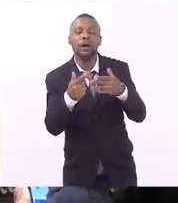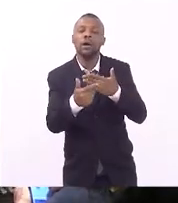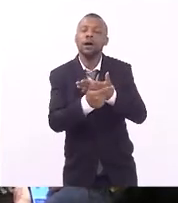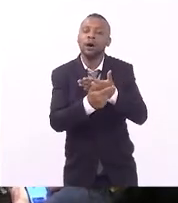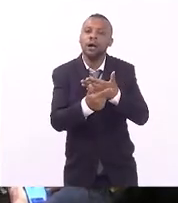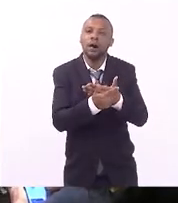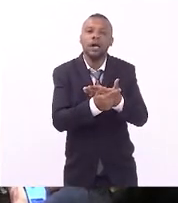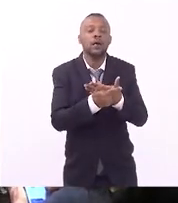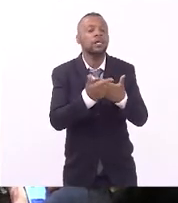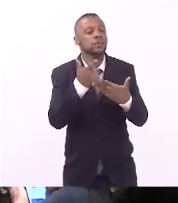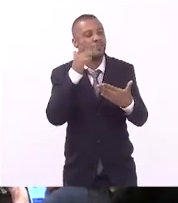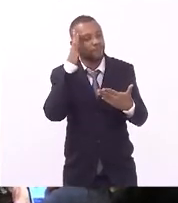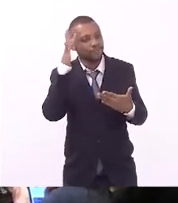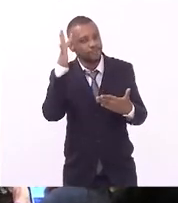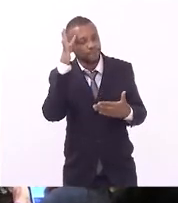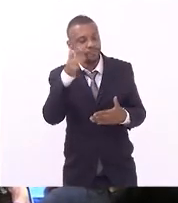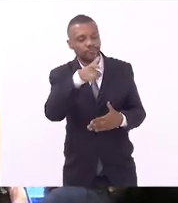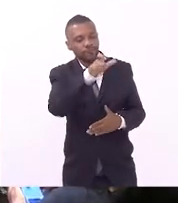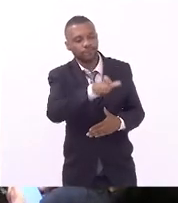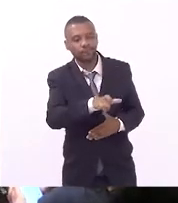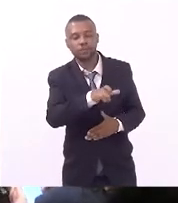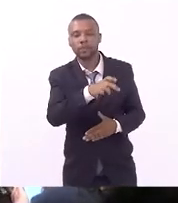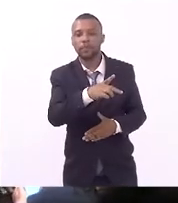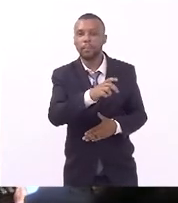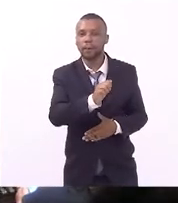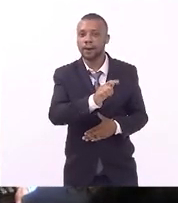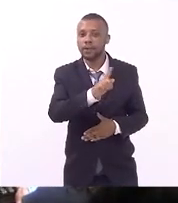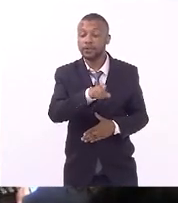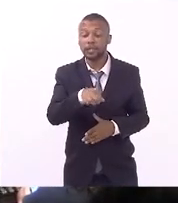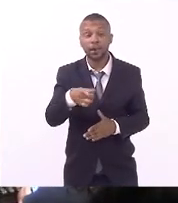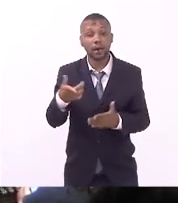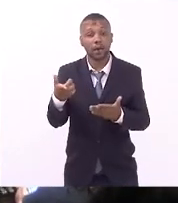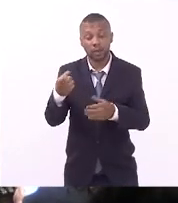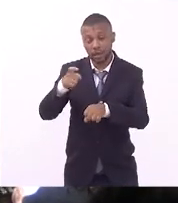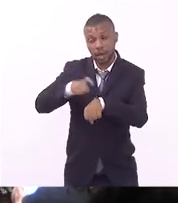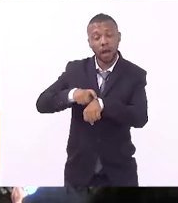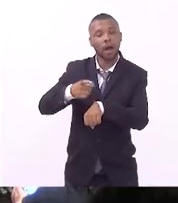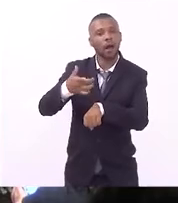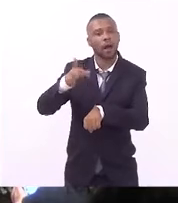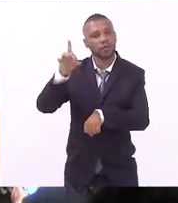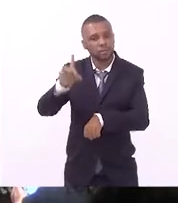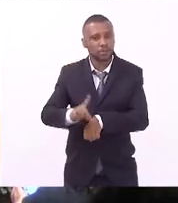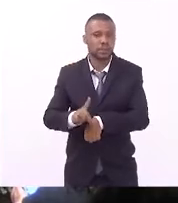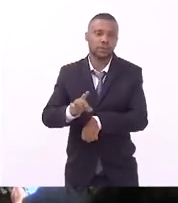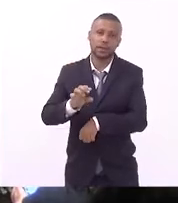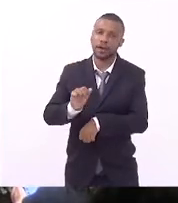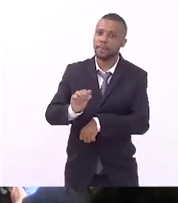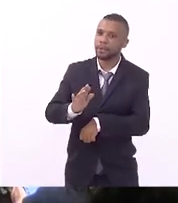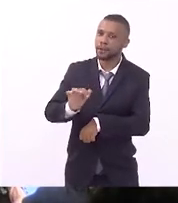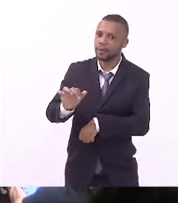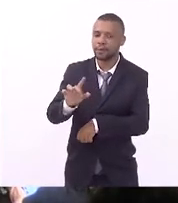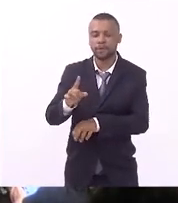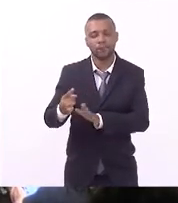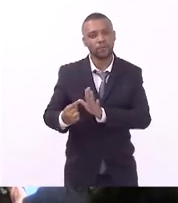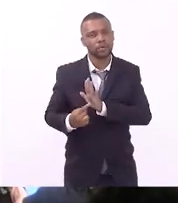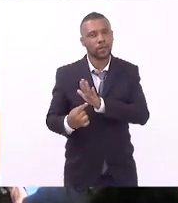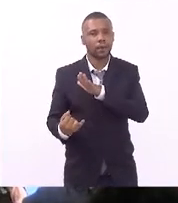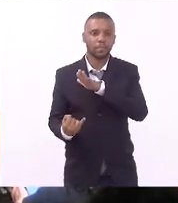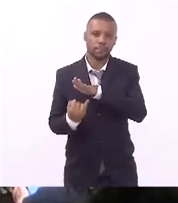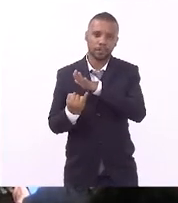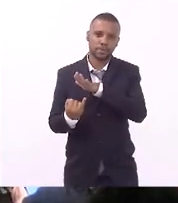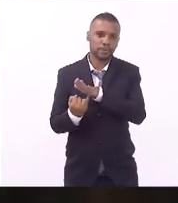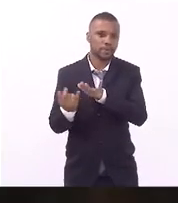a dimensão que o Pajé e a atual diretoria da ABI trouxeram para a entidade, a nossa centenária